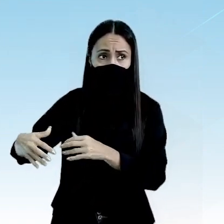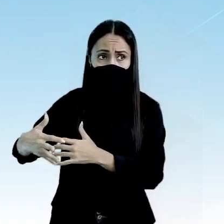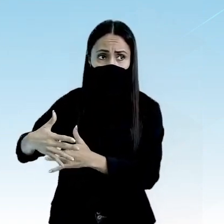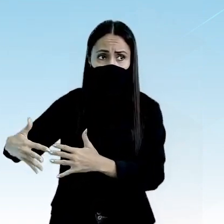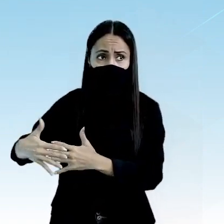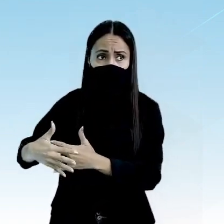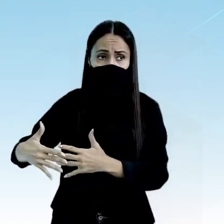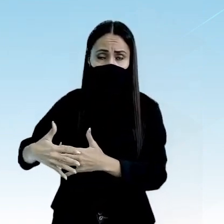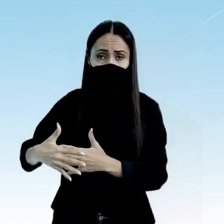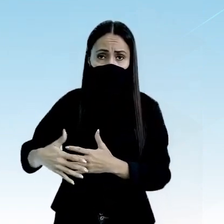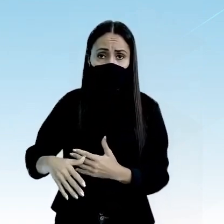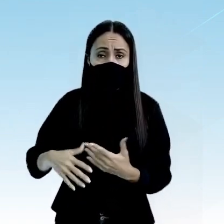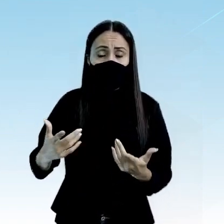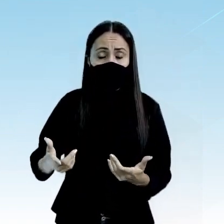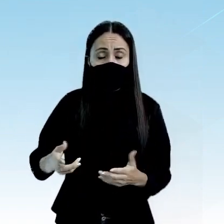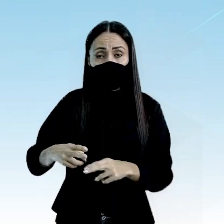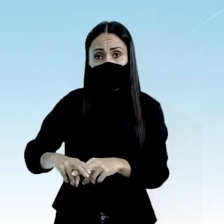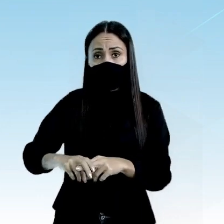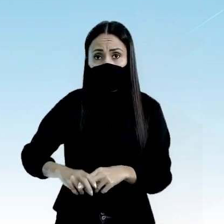dos cercamentos